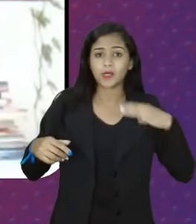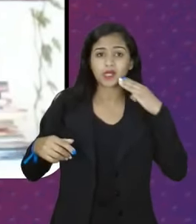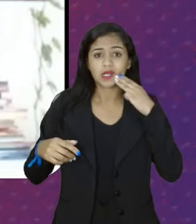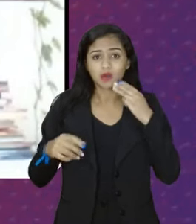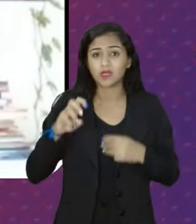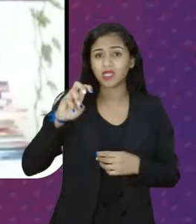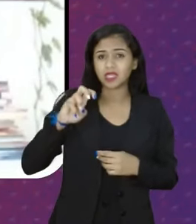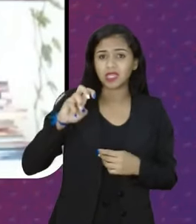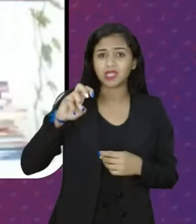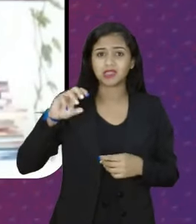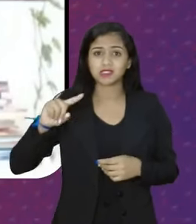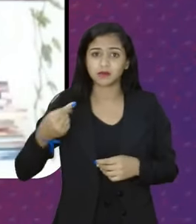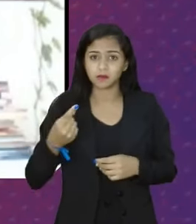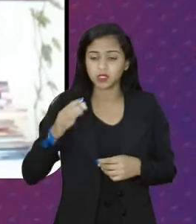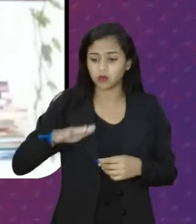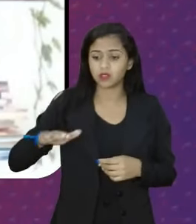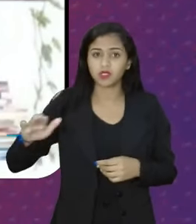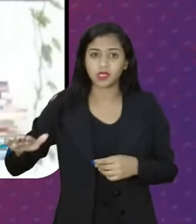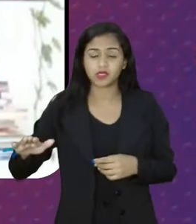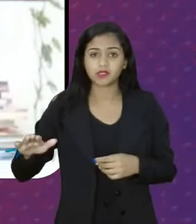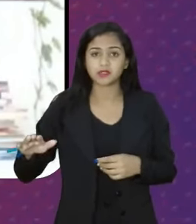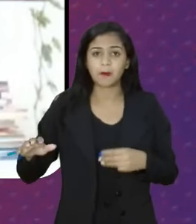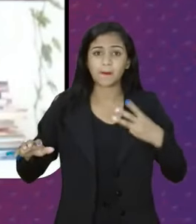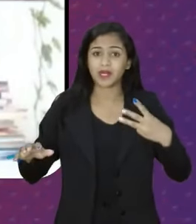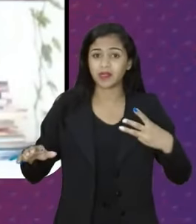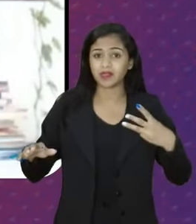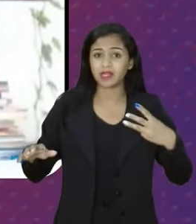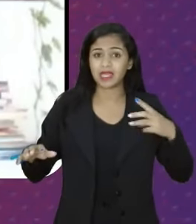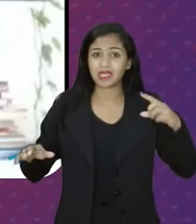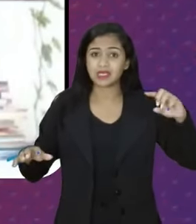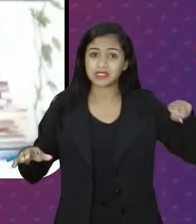crianças para